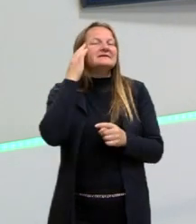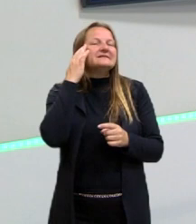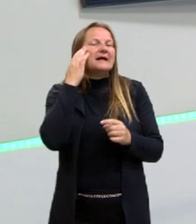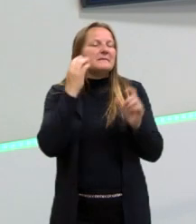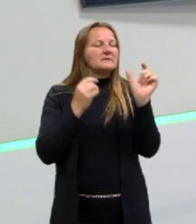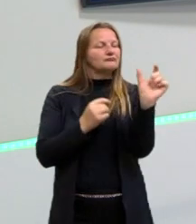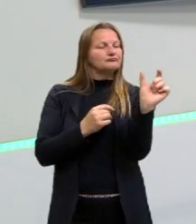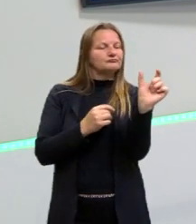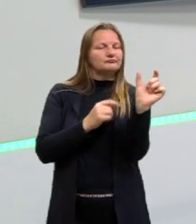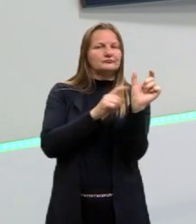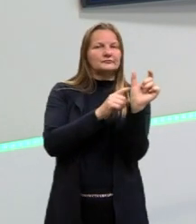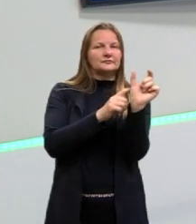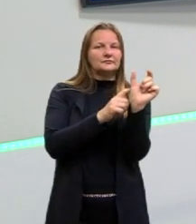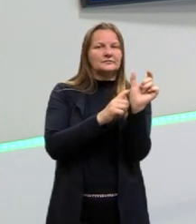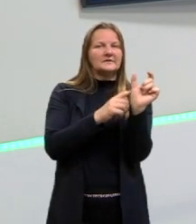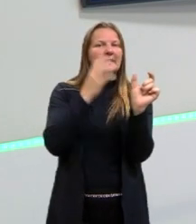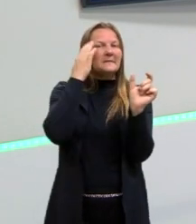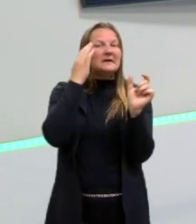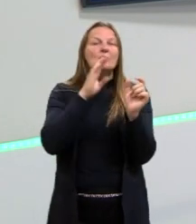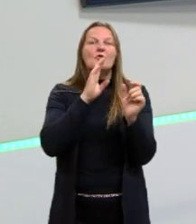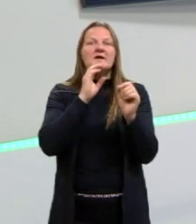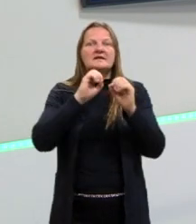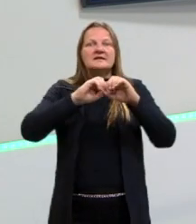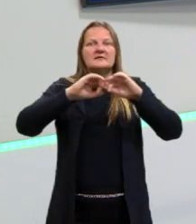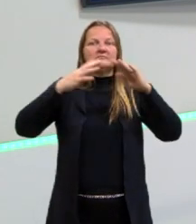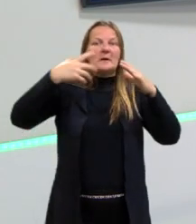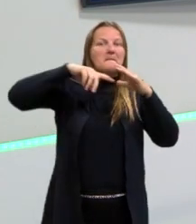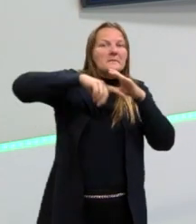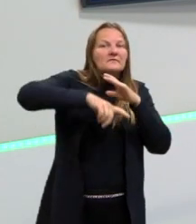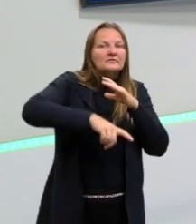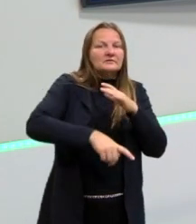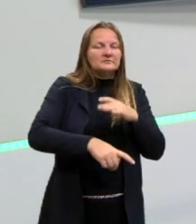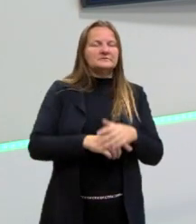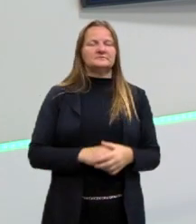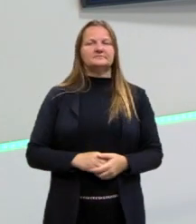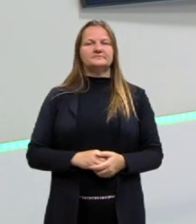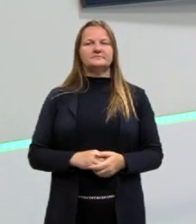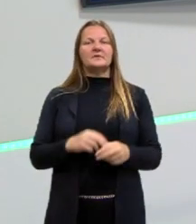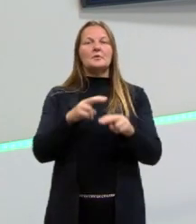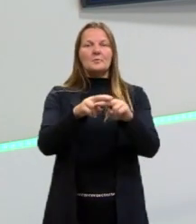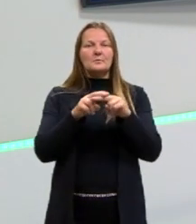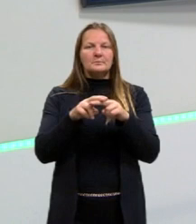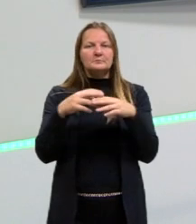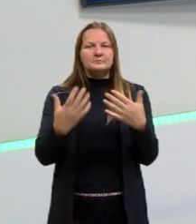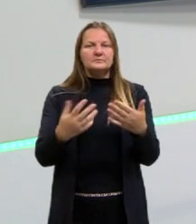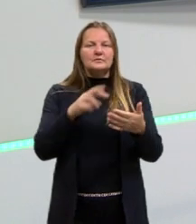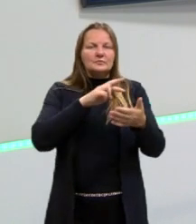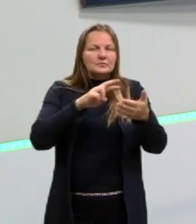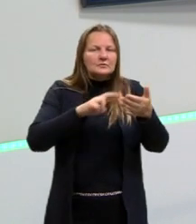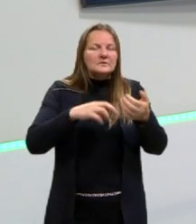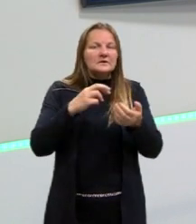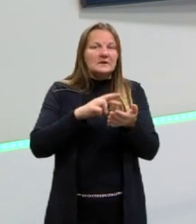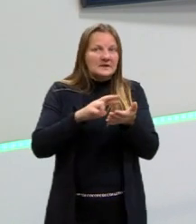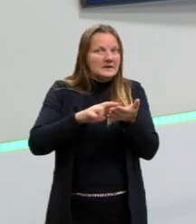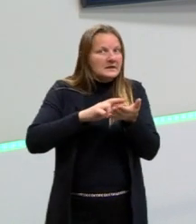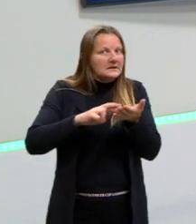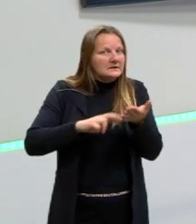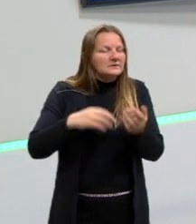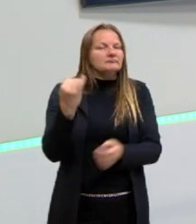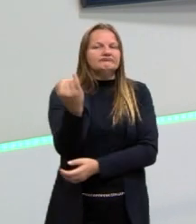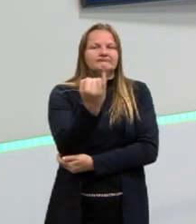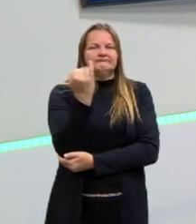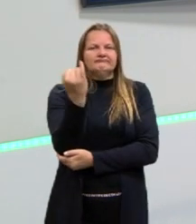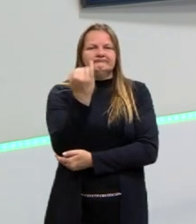sabe decodificar que a gente sabe de fato ler. E para ter uma boa redação, é